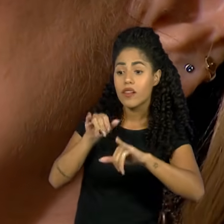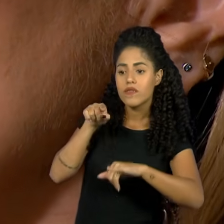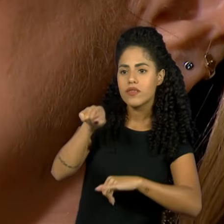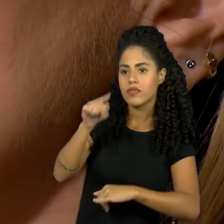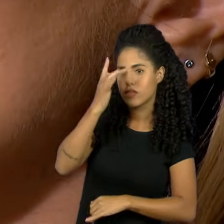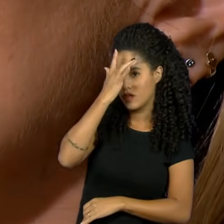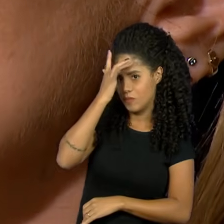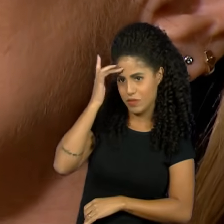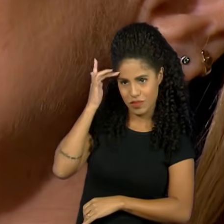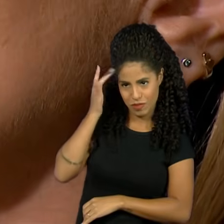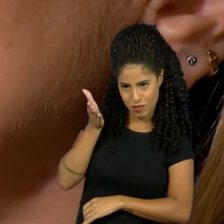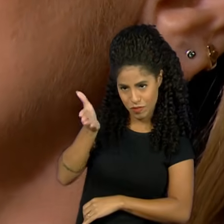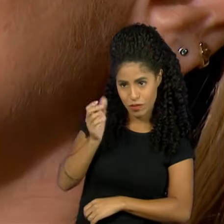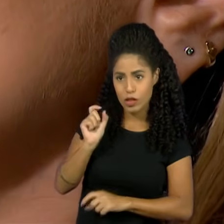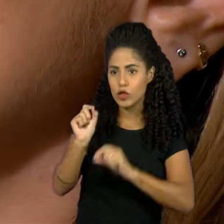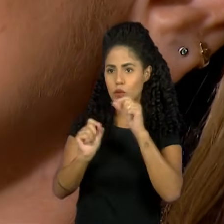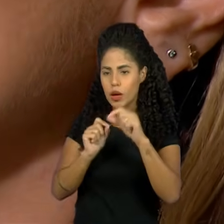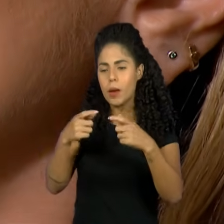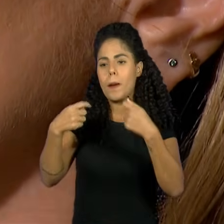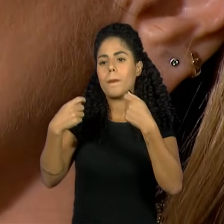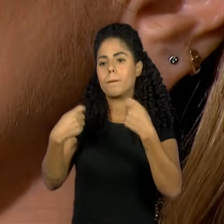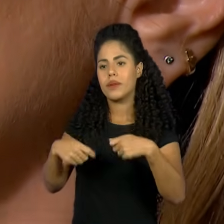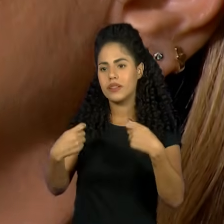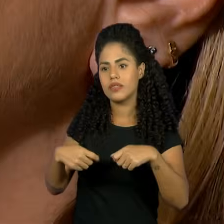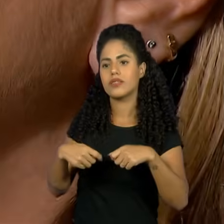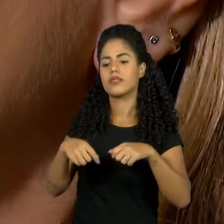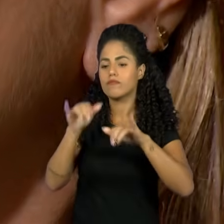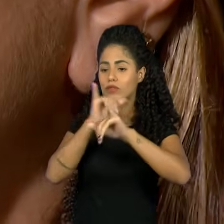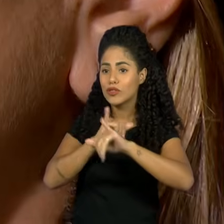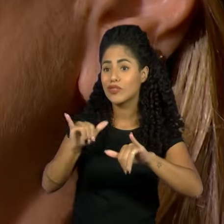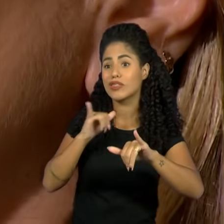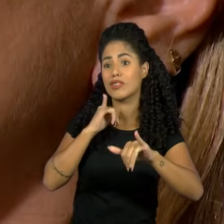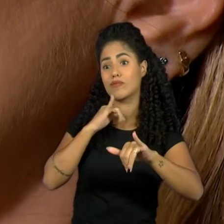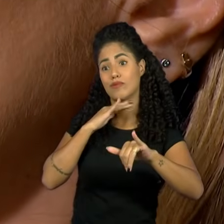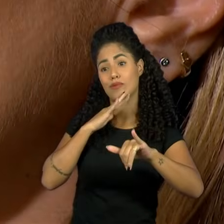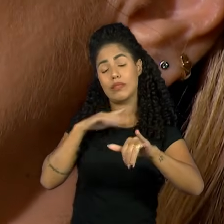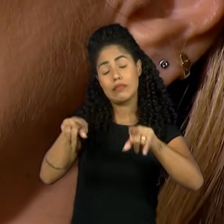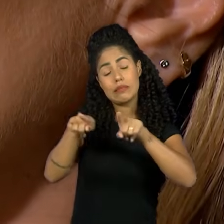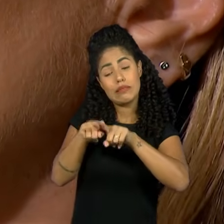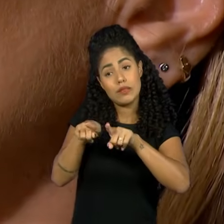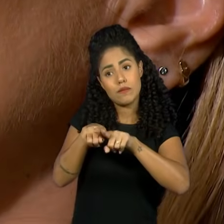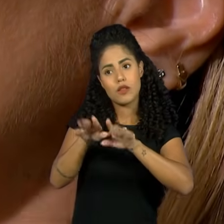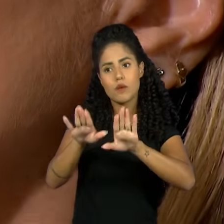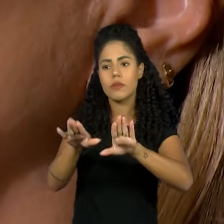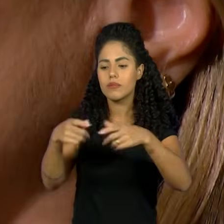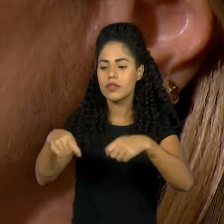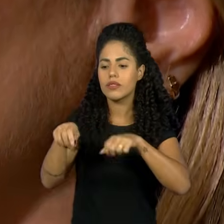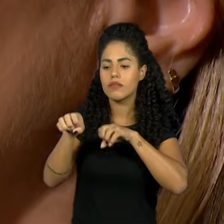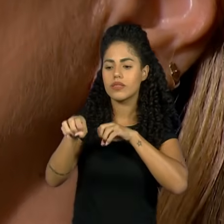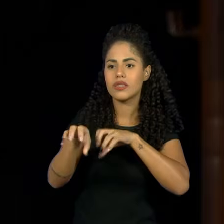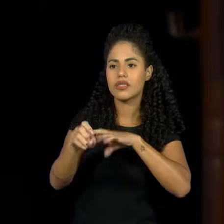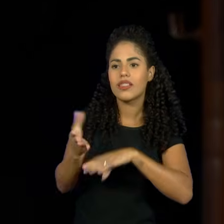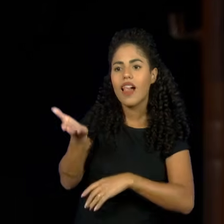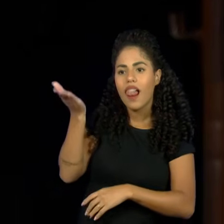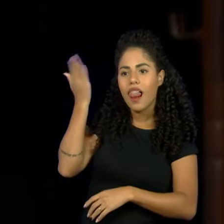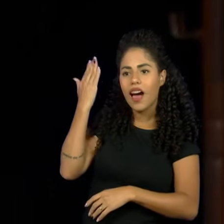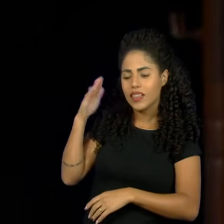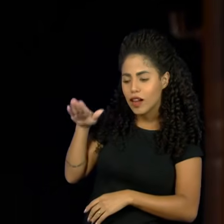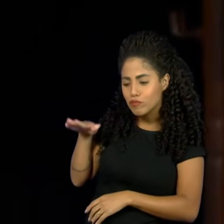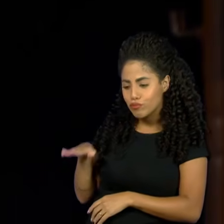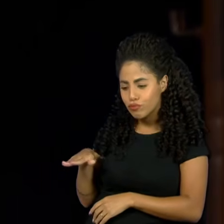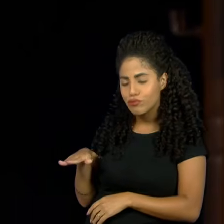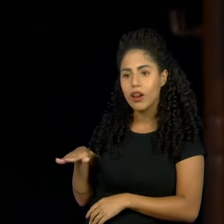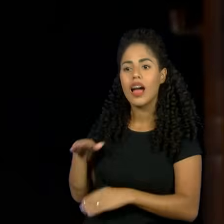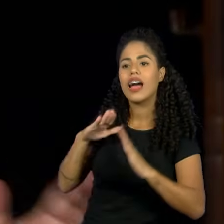de comunicação diz respeito à comunicação de más notícias. Sim. Que, na minha opinião, deveria ser ensinado na escola. Isso. Porque,